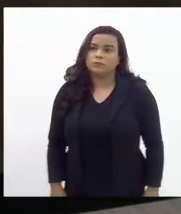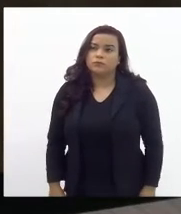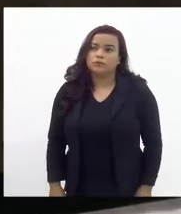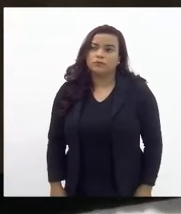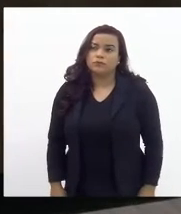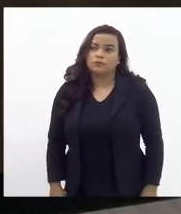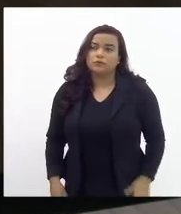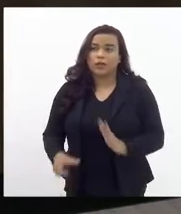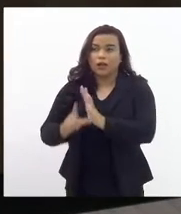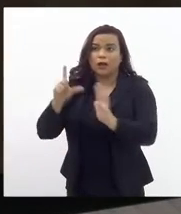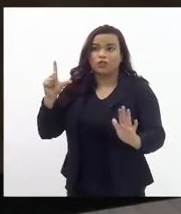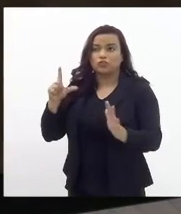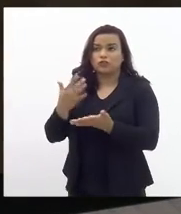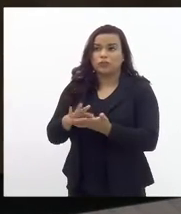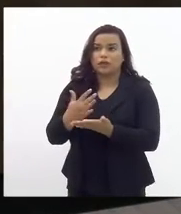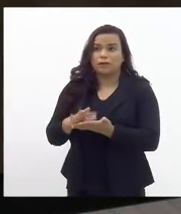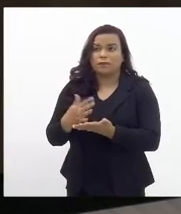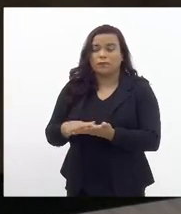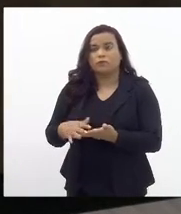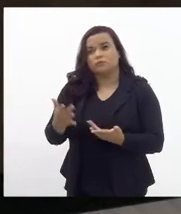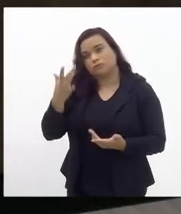antes do carnaval. Então,